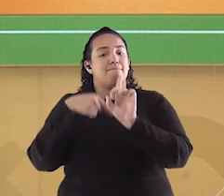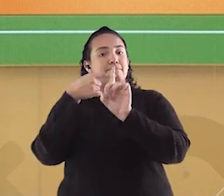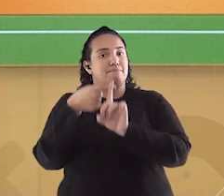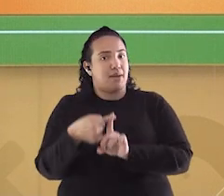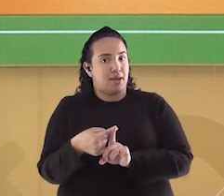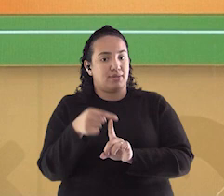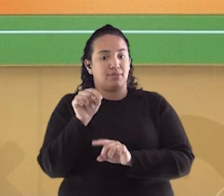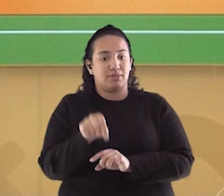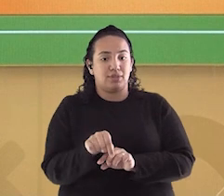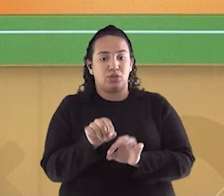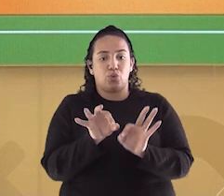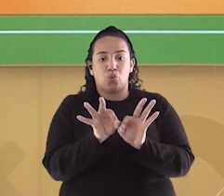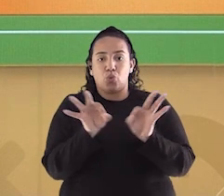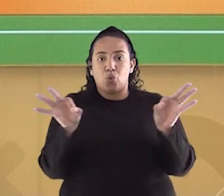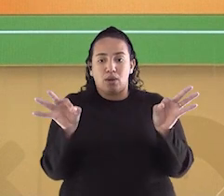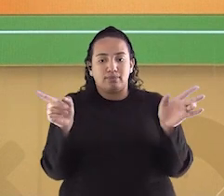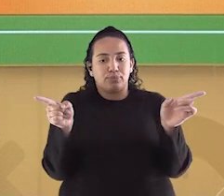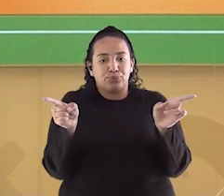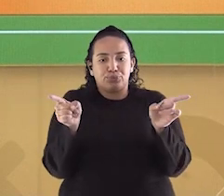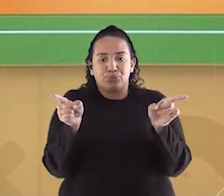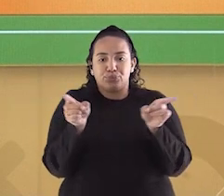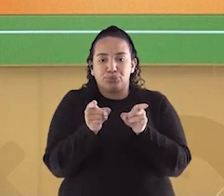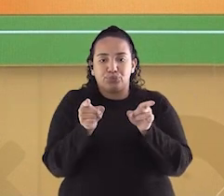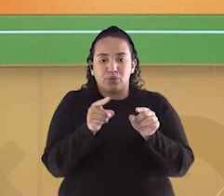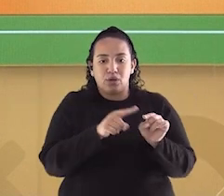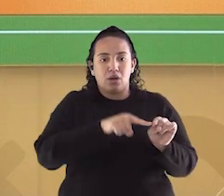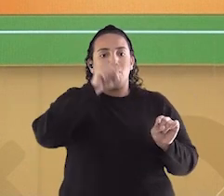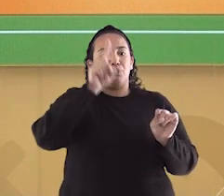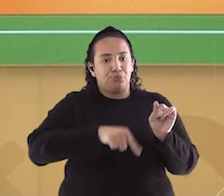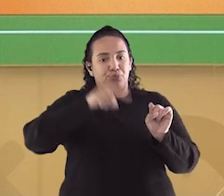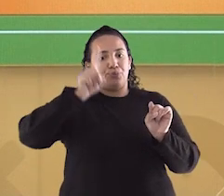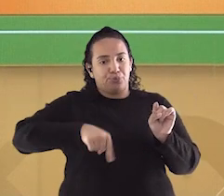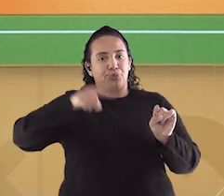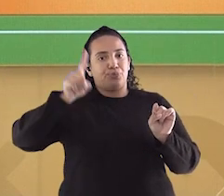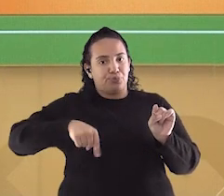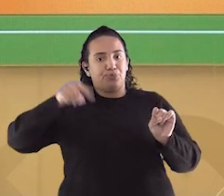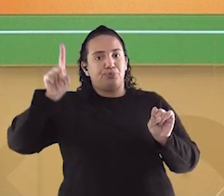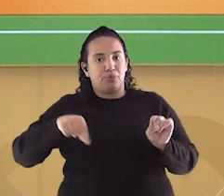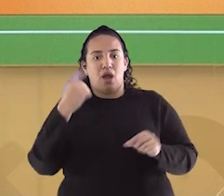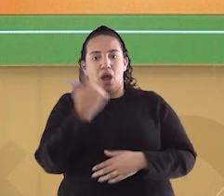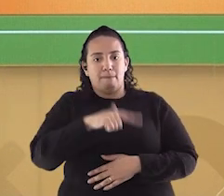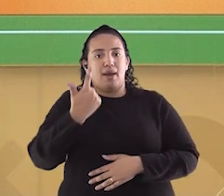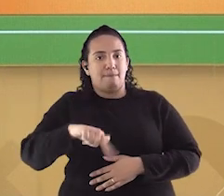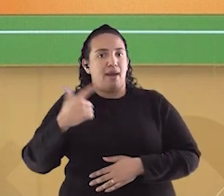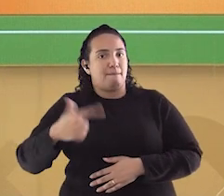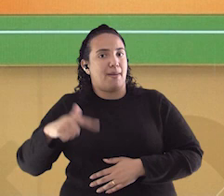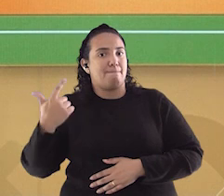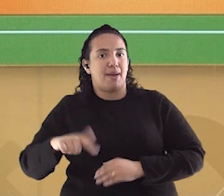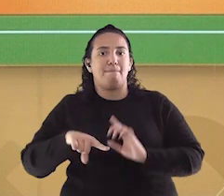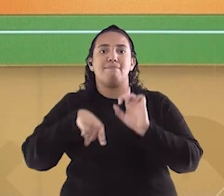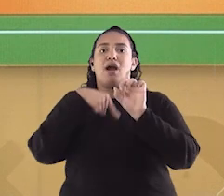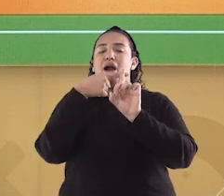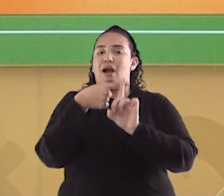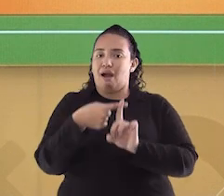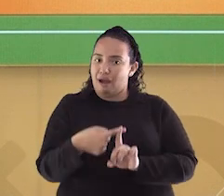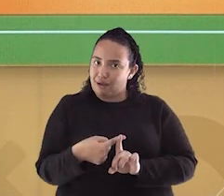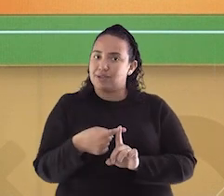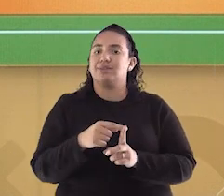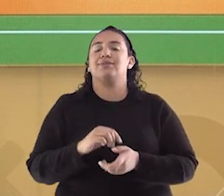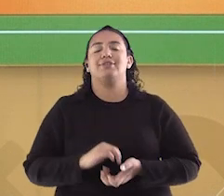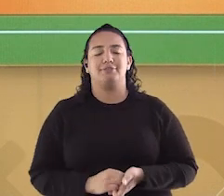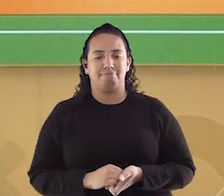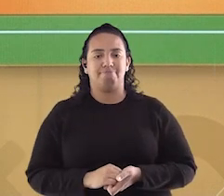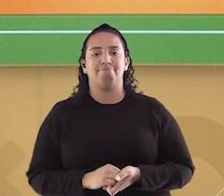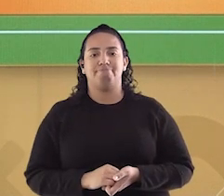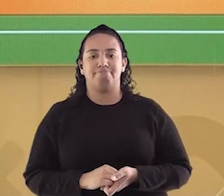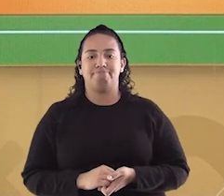O comprimento dela é pequeno. Mal subiu e já desce. Graças a isso, ela se repete muitas vezes, né? Cabem várias delas no